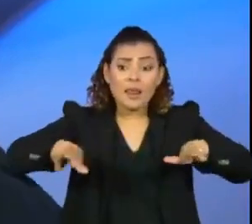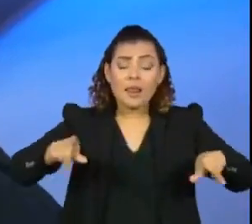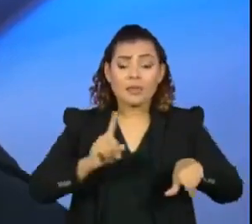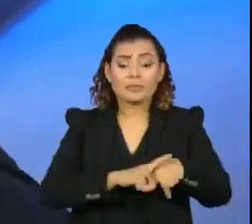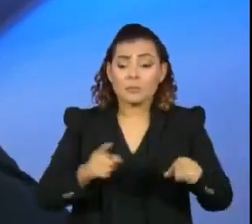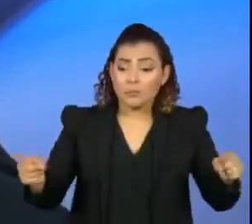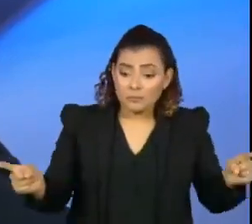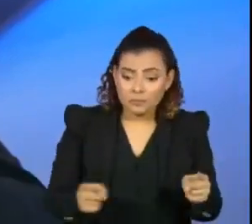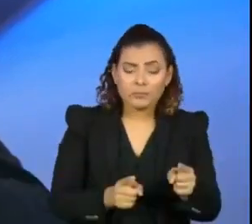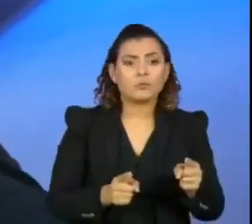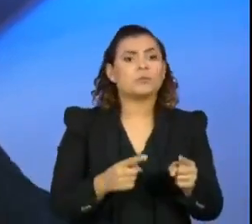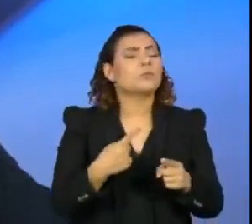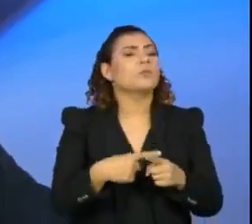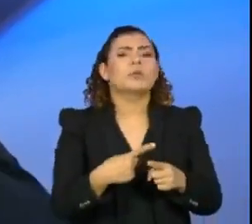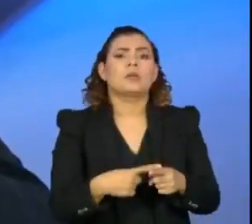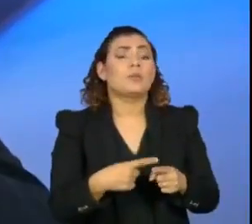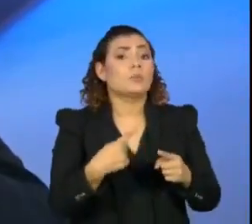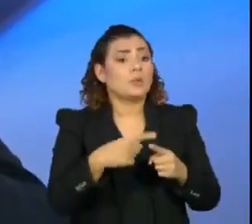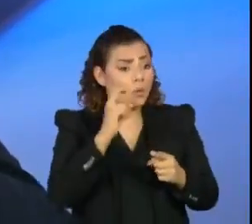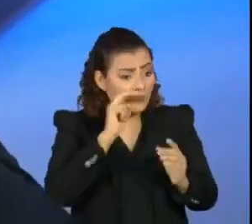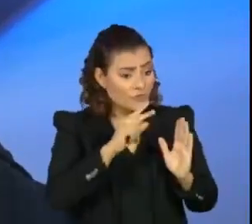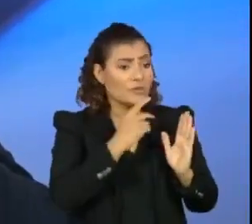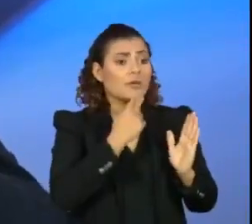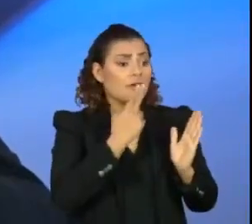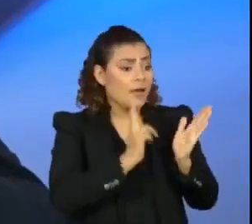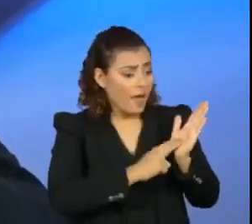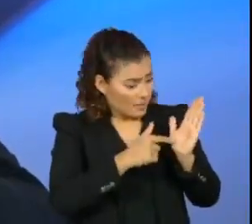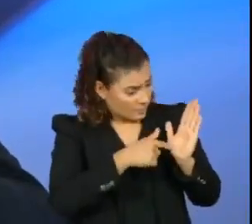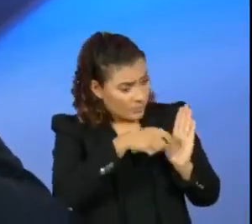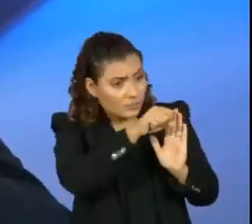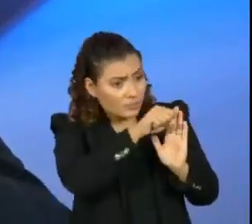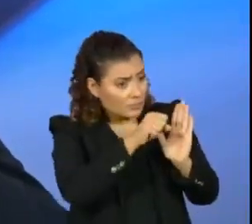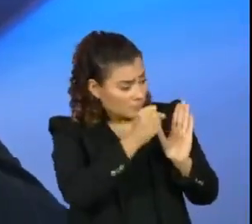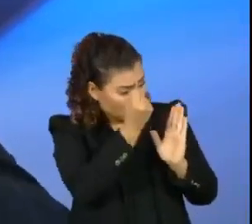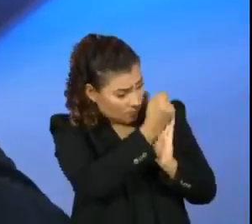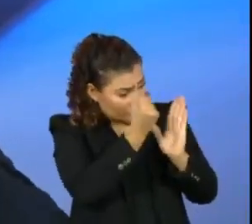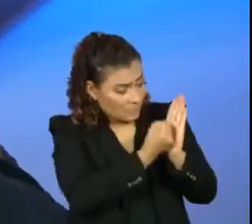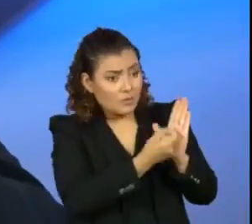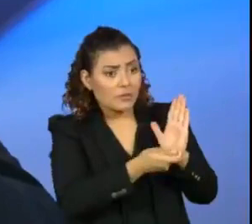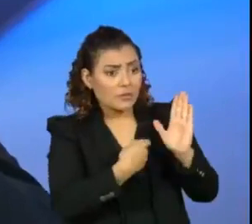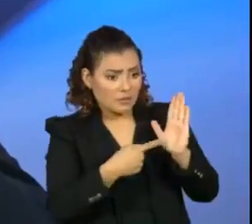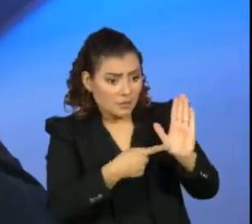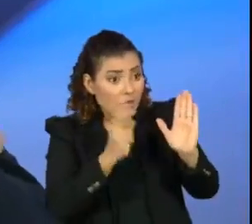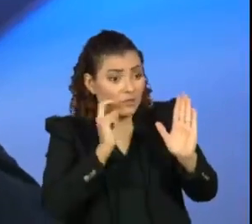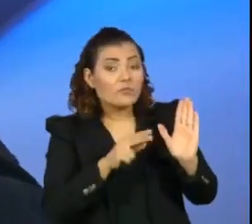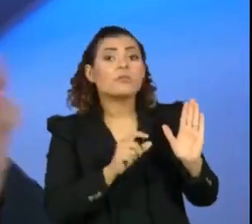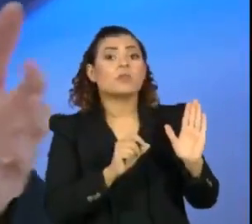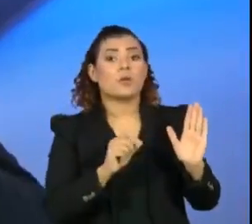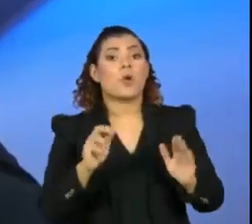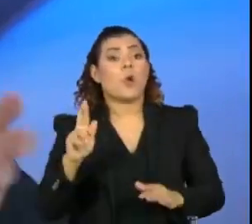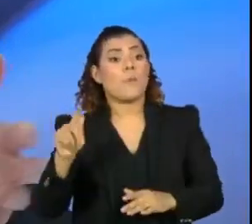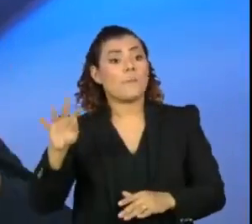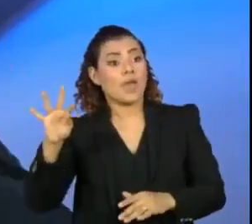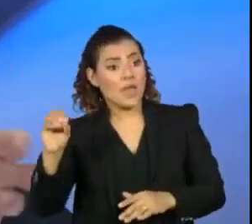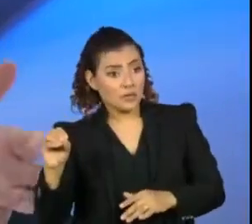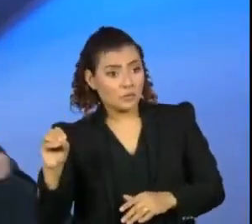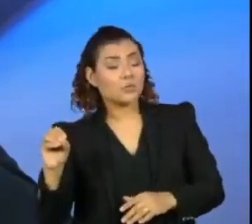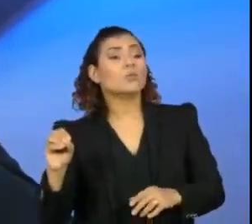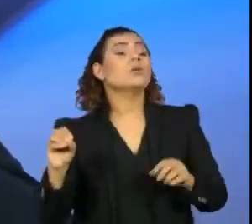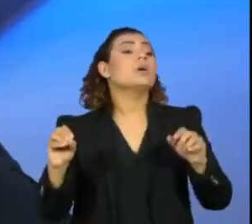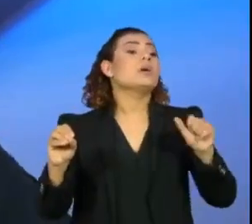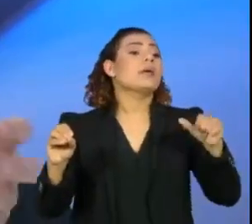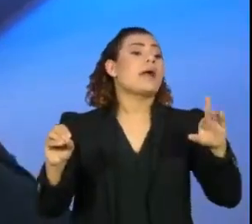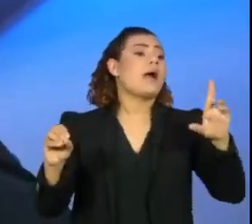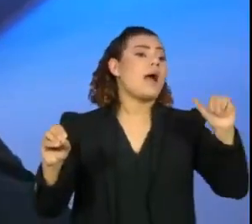de tempo. Eu até brinquei quando eu vi a carta que eu nunca esperei ter um manifesto que tivesse a Laura Carvalho e o Roberto Setúbal assinando